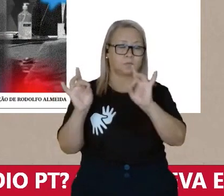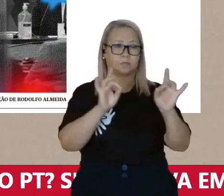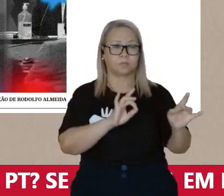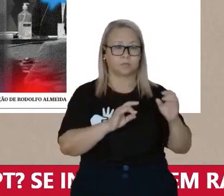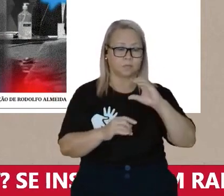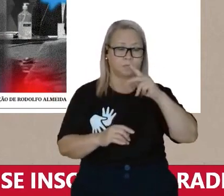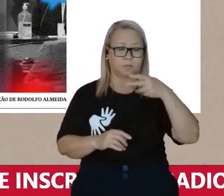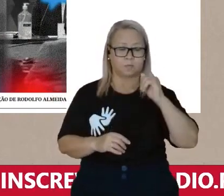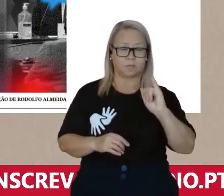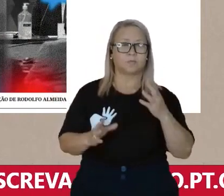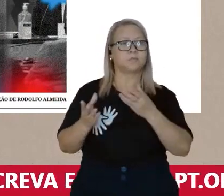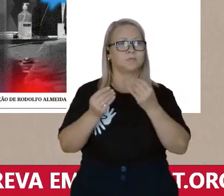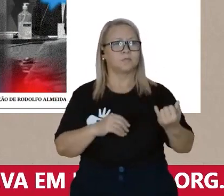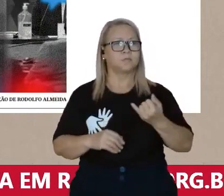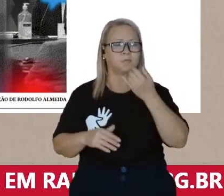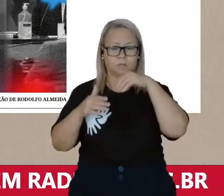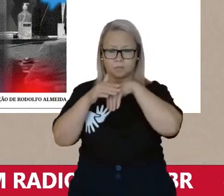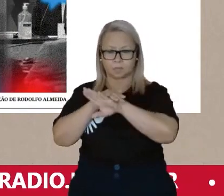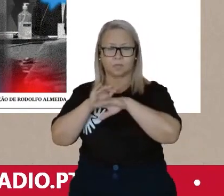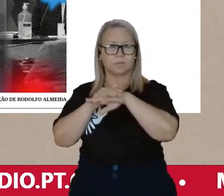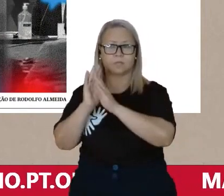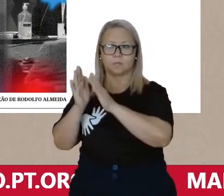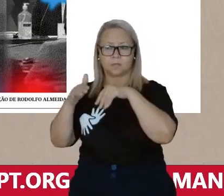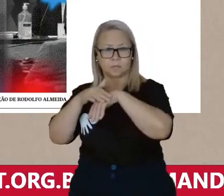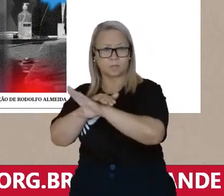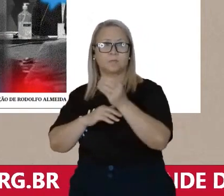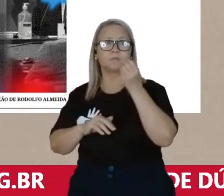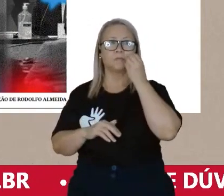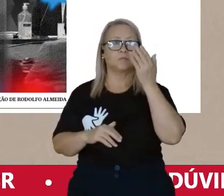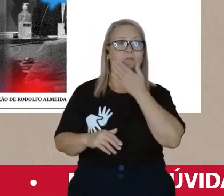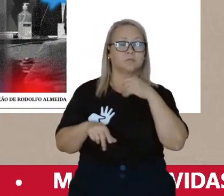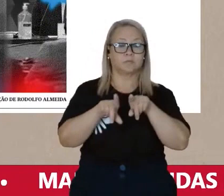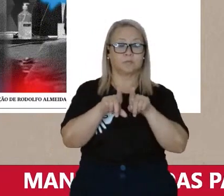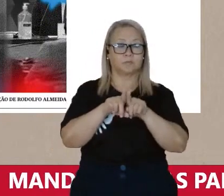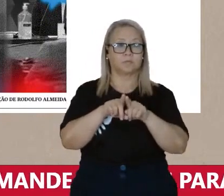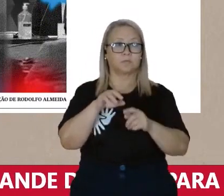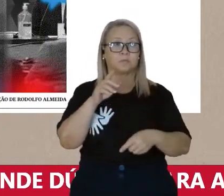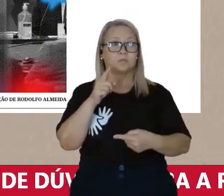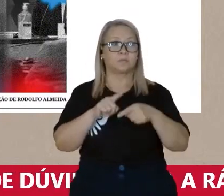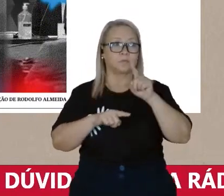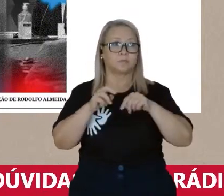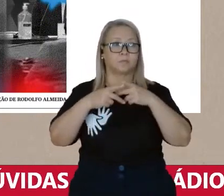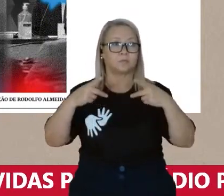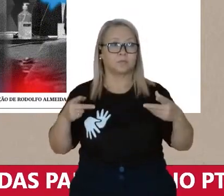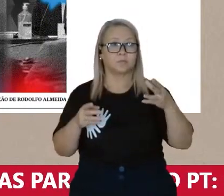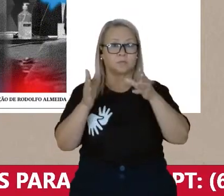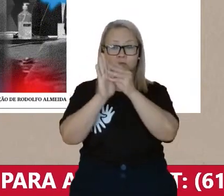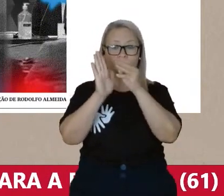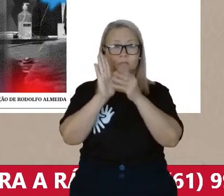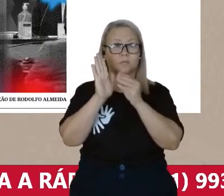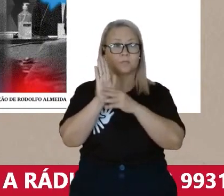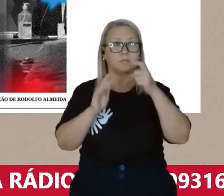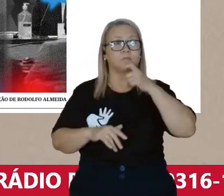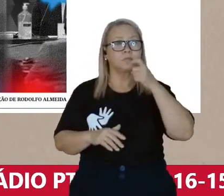você citou do arquivamento, né, de guardar essas provas, porque ao mesmo tempo que eles produzem muito conteúdo mentiroso, eles apagam com